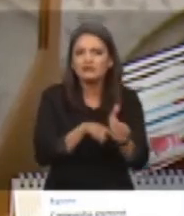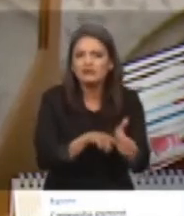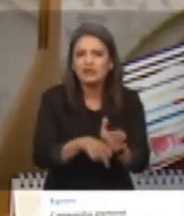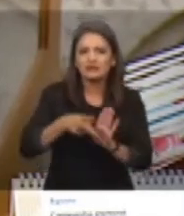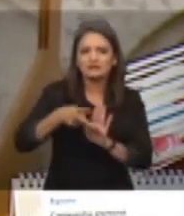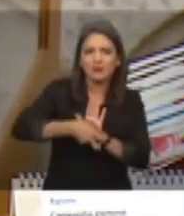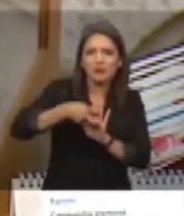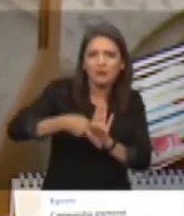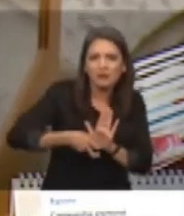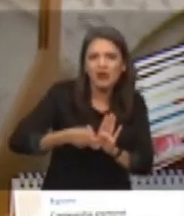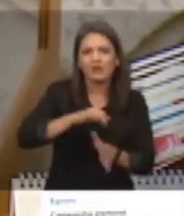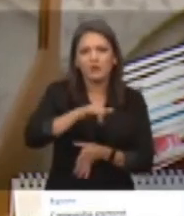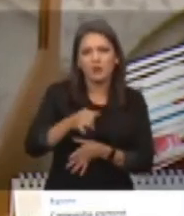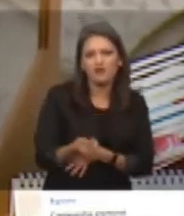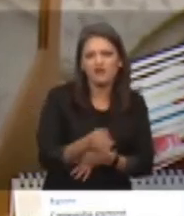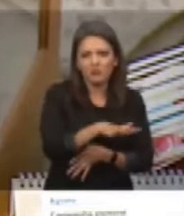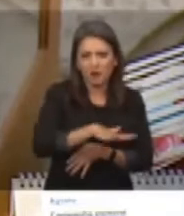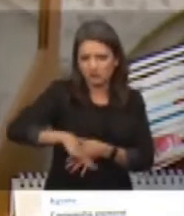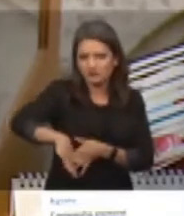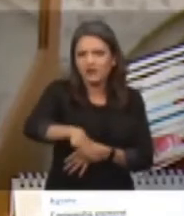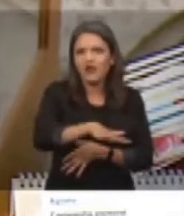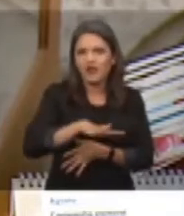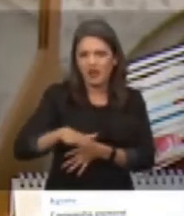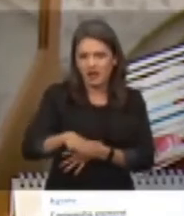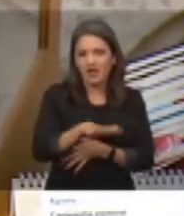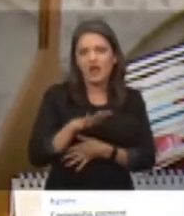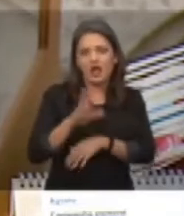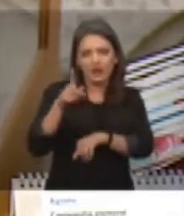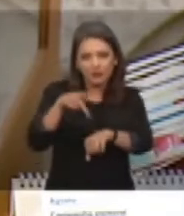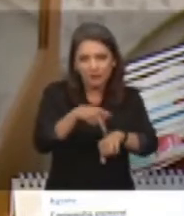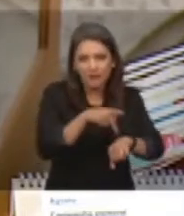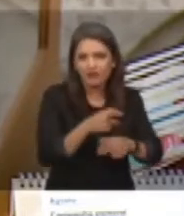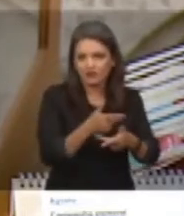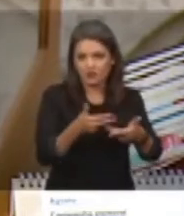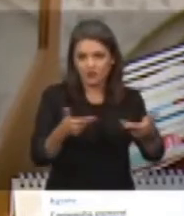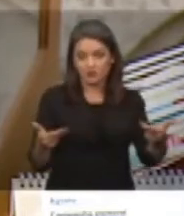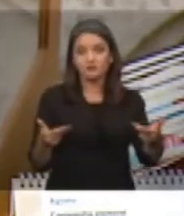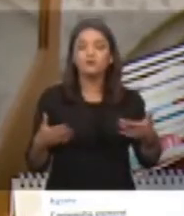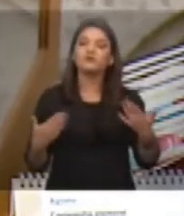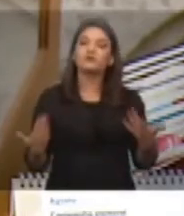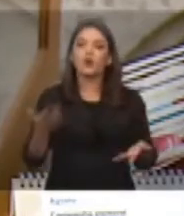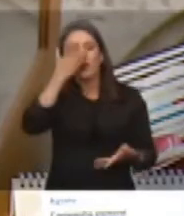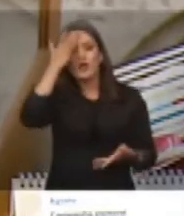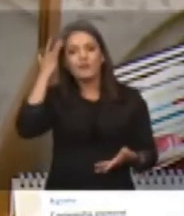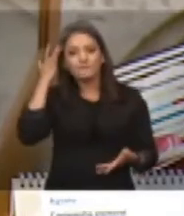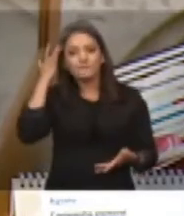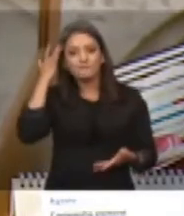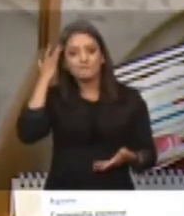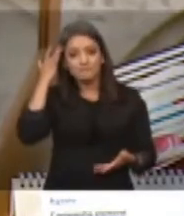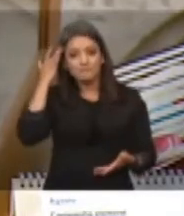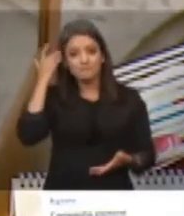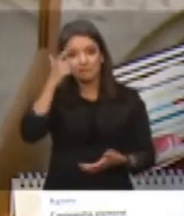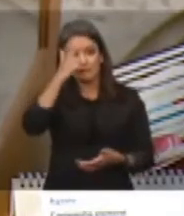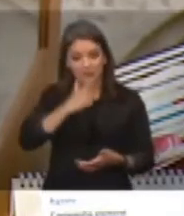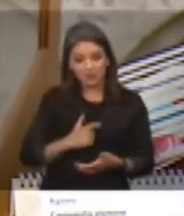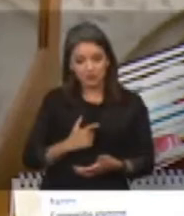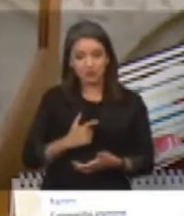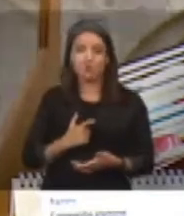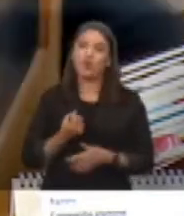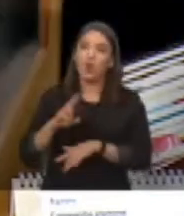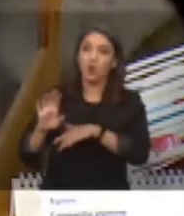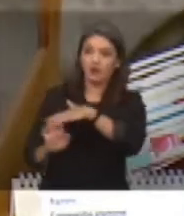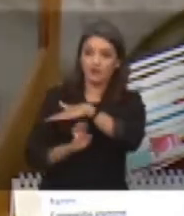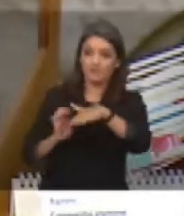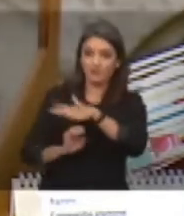aproveitamento realizado no Estado dos seus recursos minerários. O contribuinte é pessoa física ou jurídica